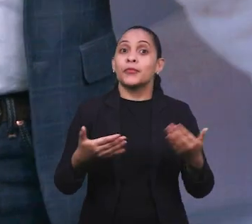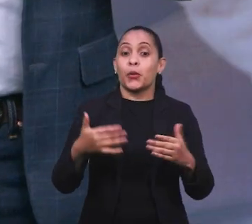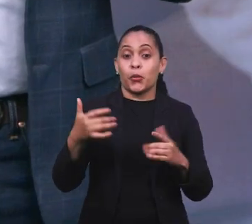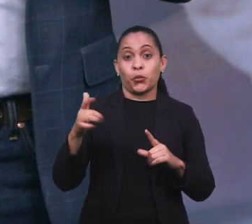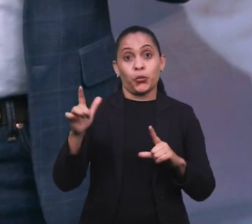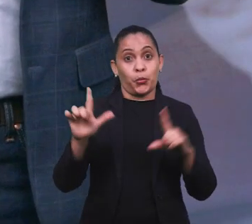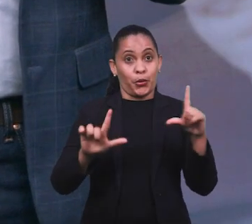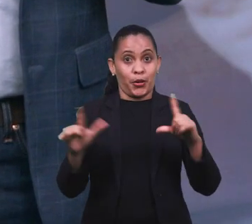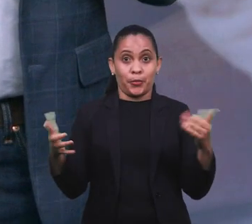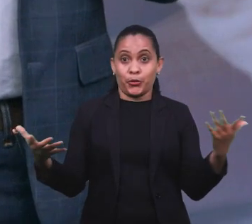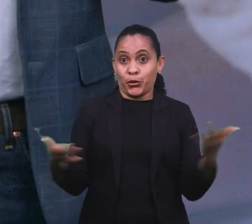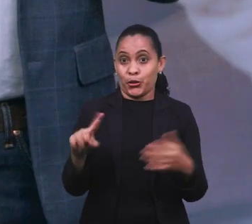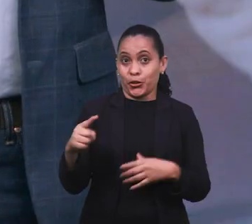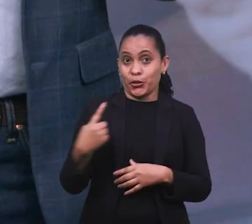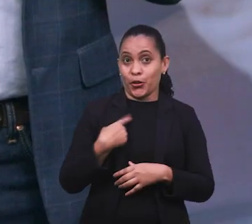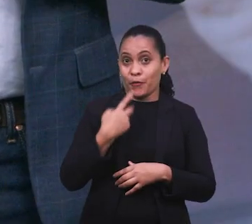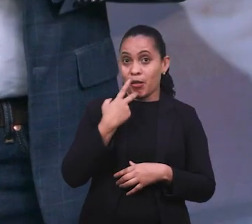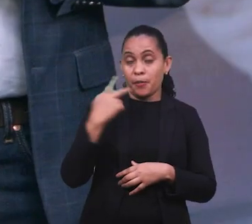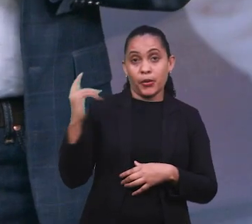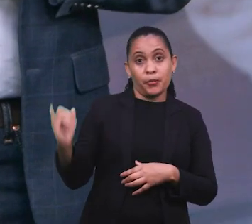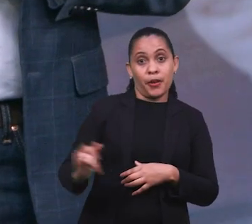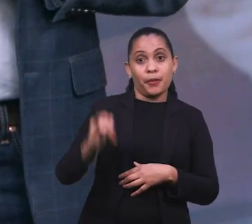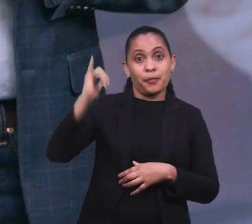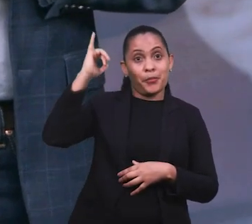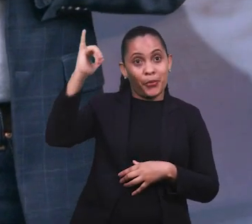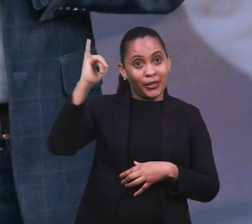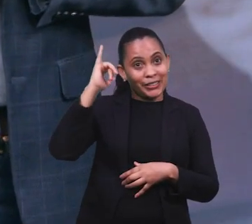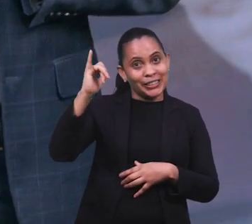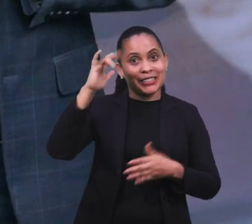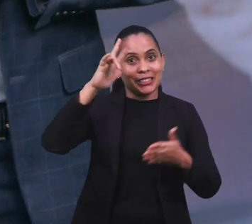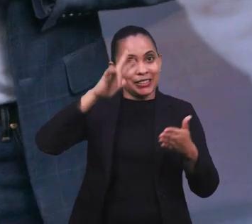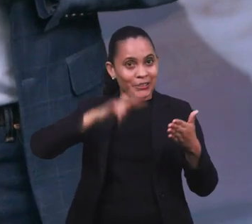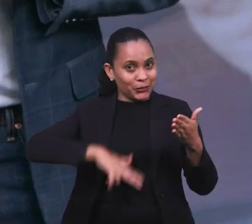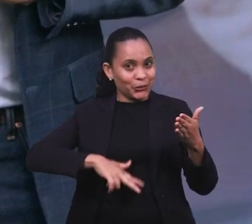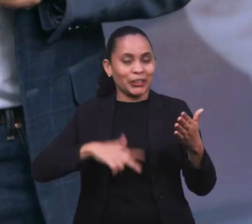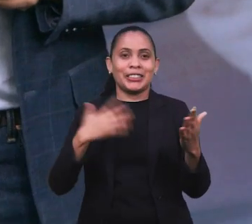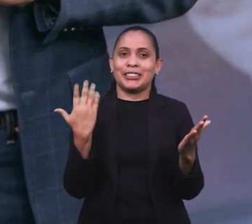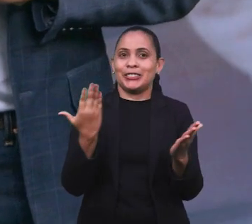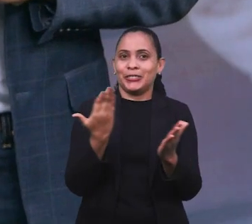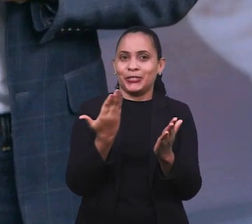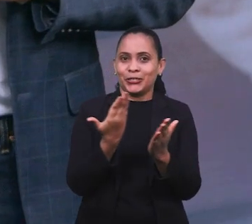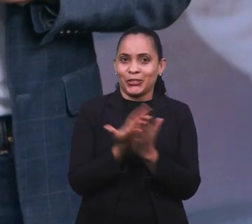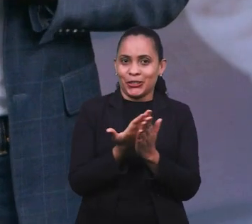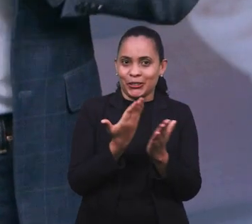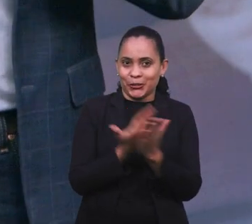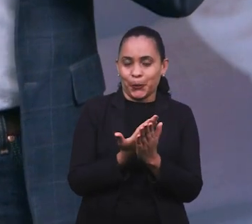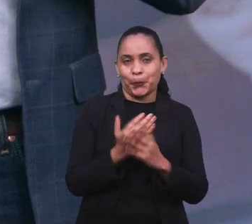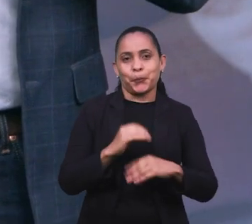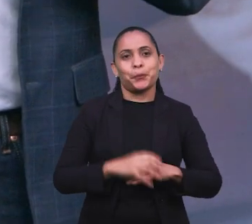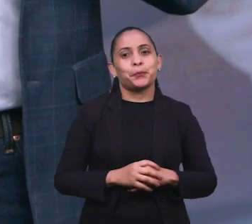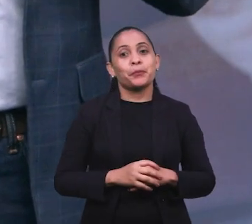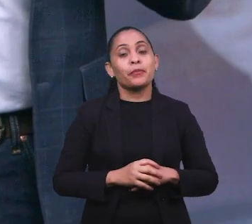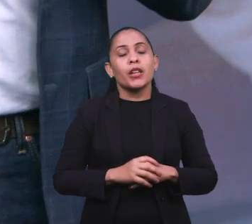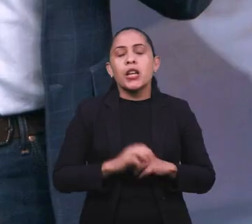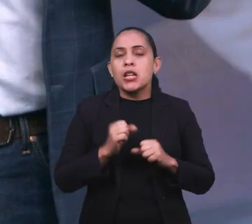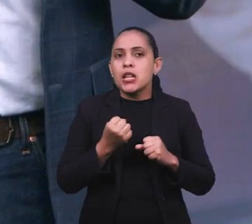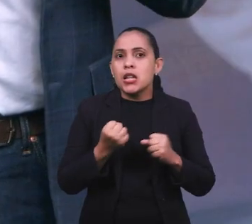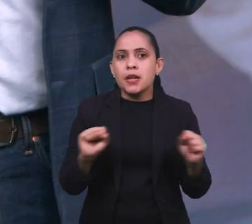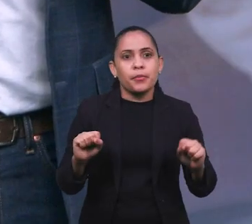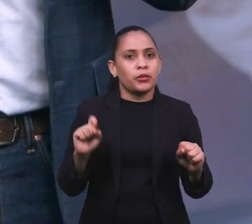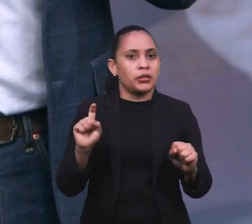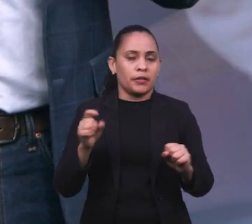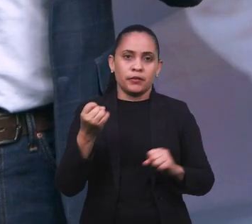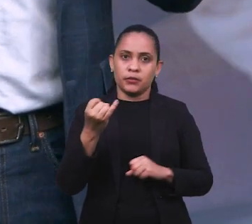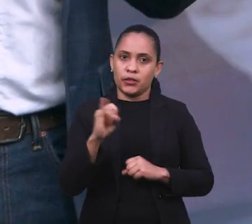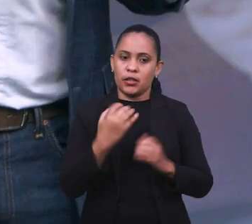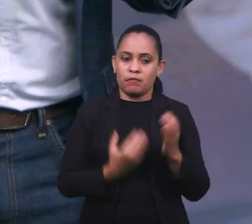No programa de hoje, nós falamos sobre a importância da leitura no estudo para concurso público. É impossível que